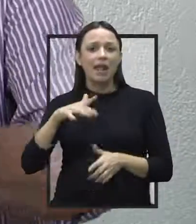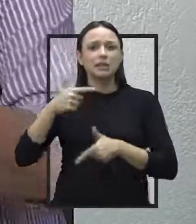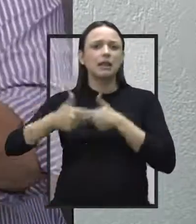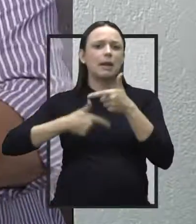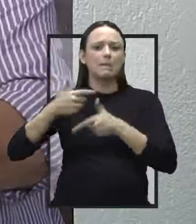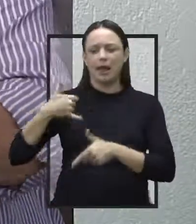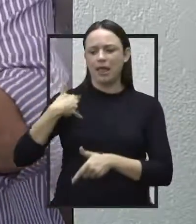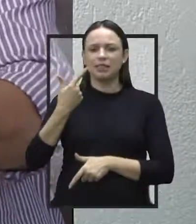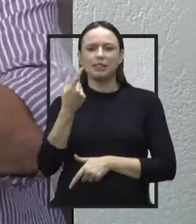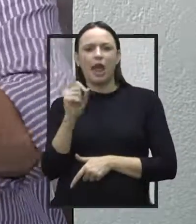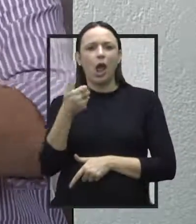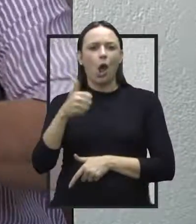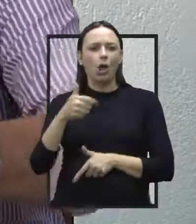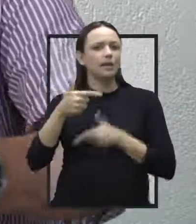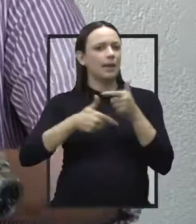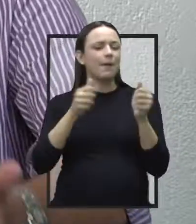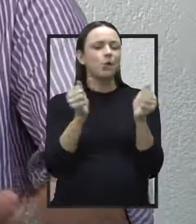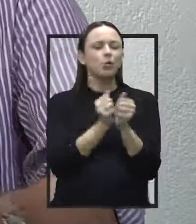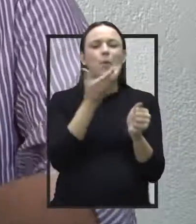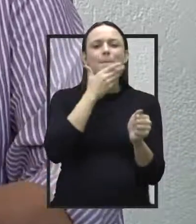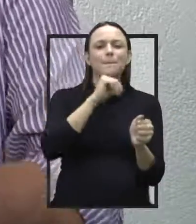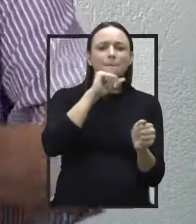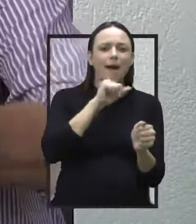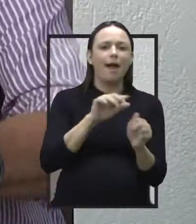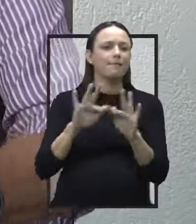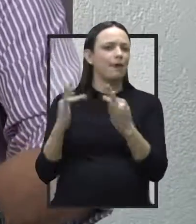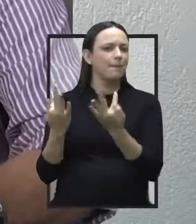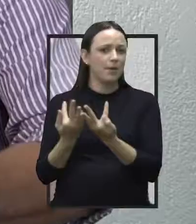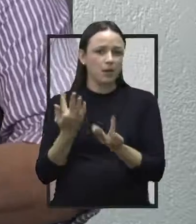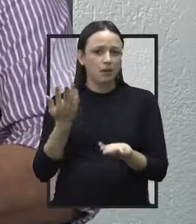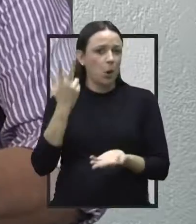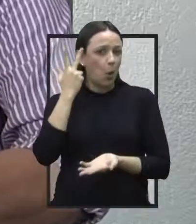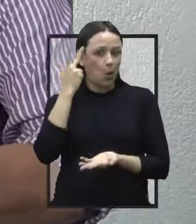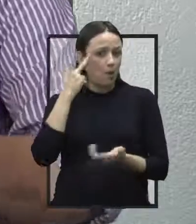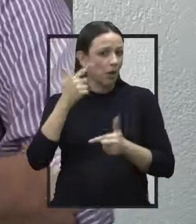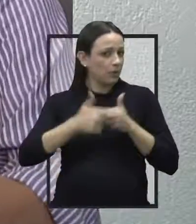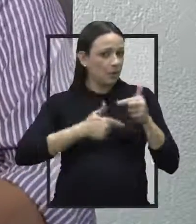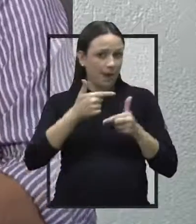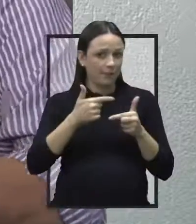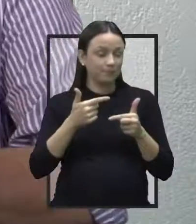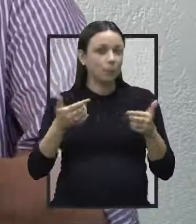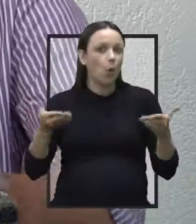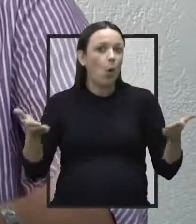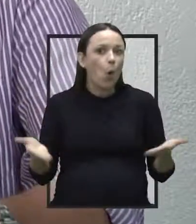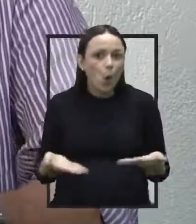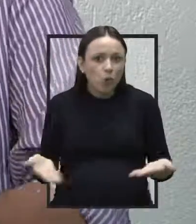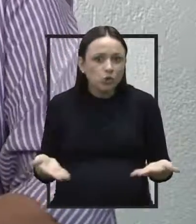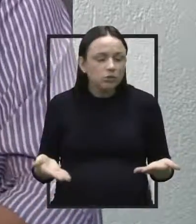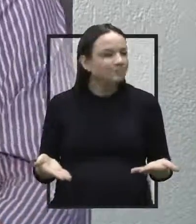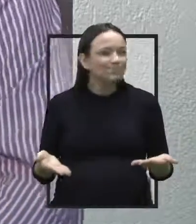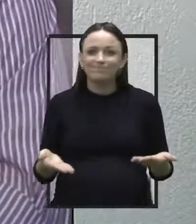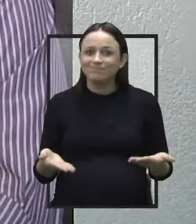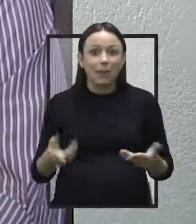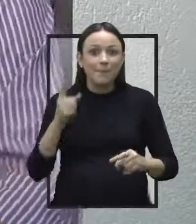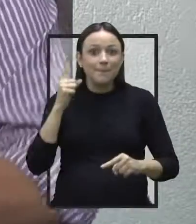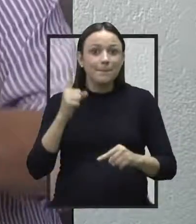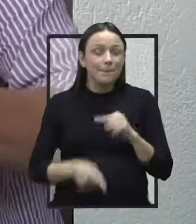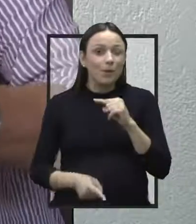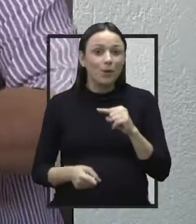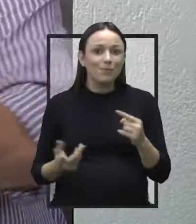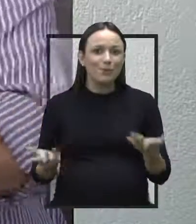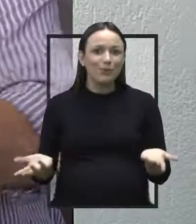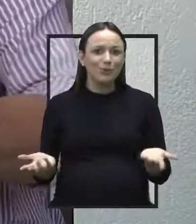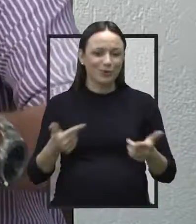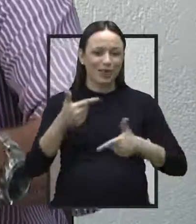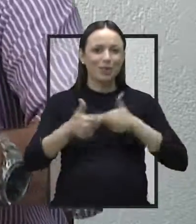começaram a trabalhar junto com os pais, com os parentes, enfim, tinha uma ocupação de trabalho. Hoje está proibido